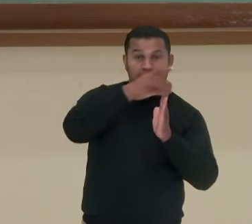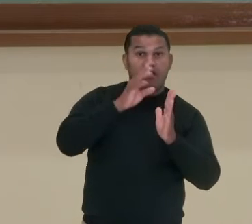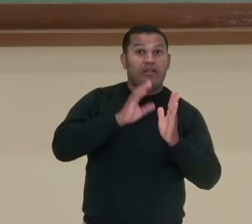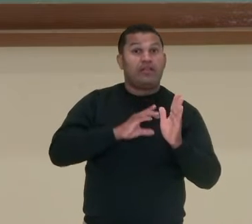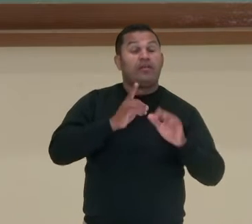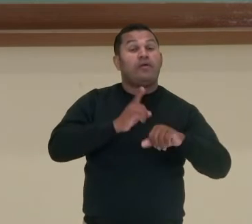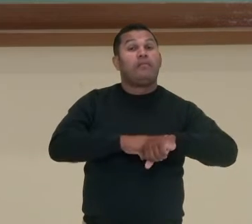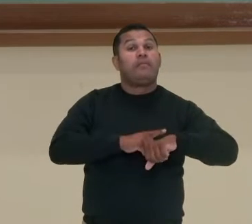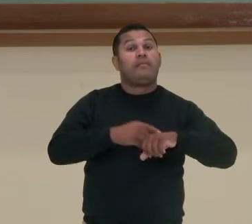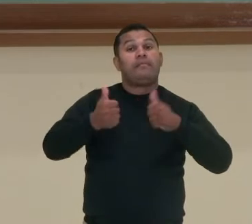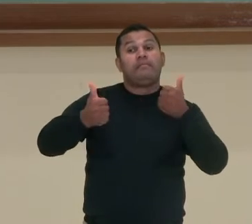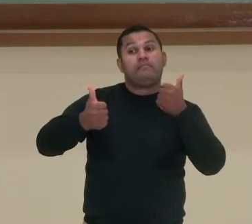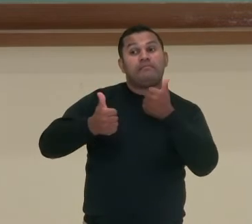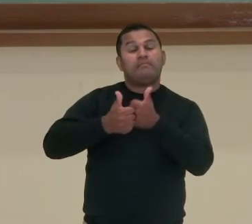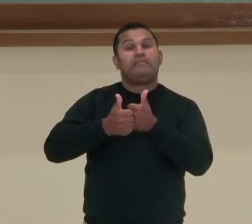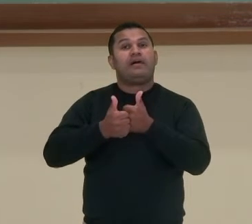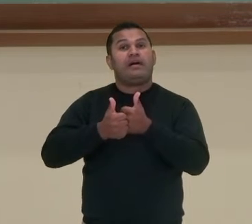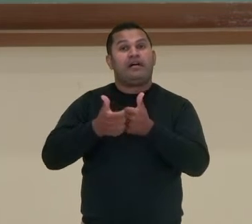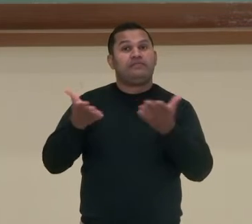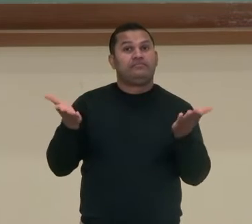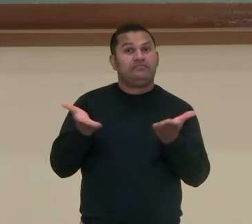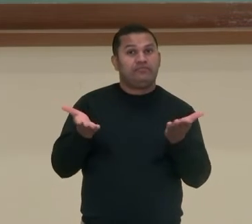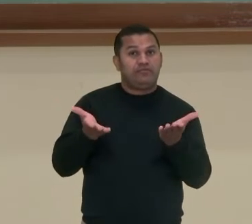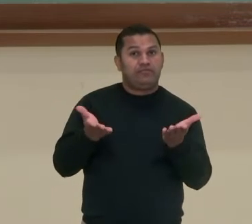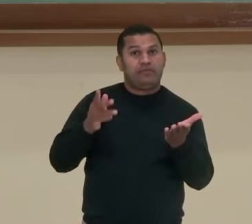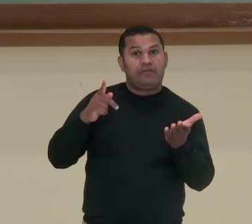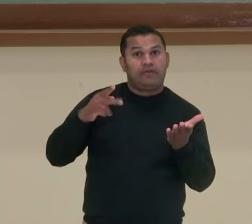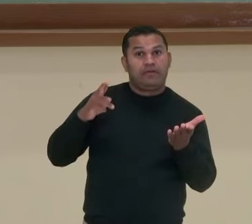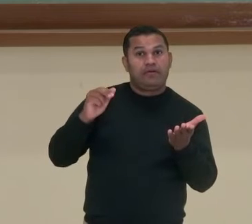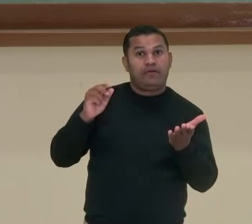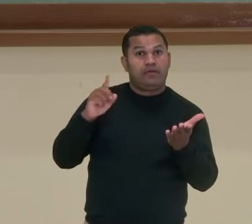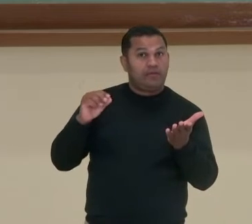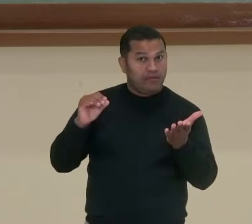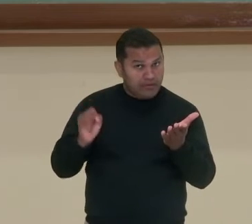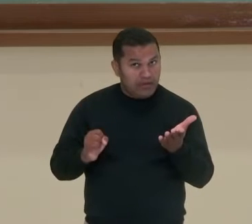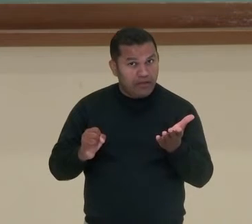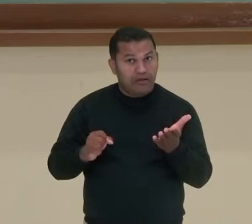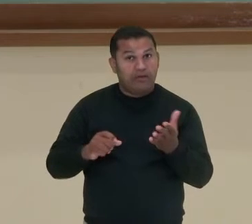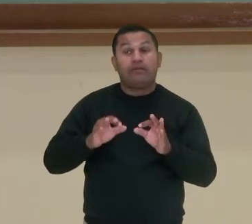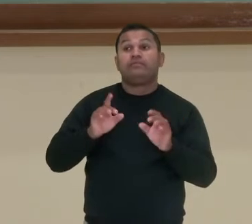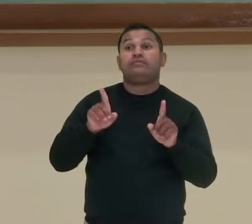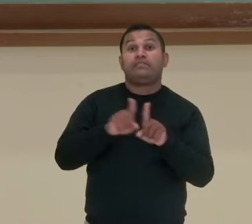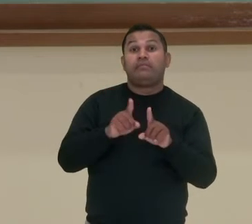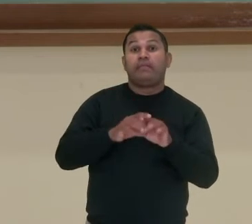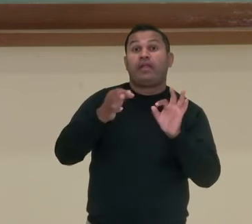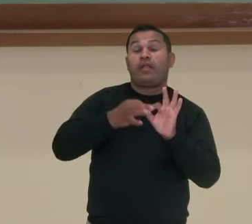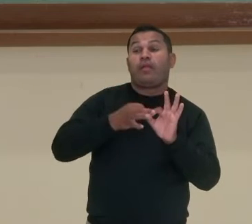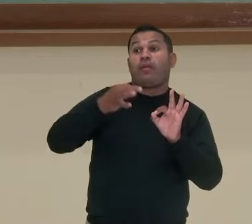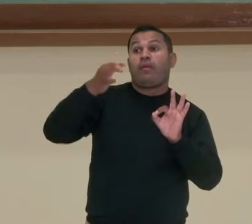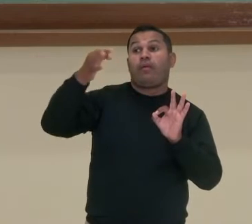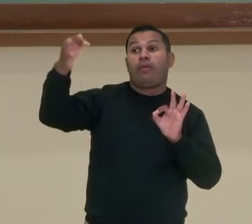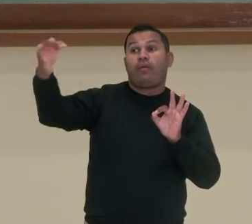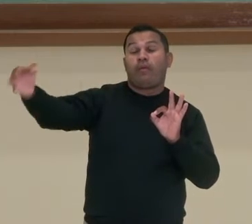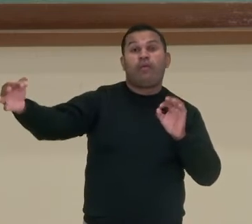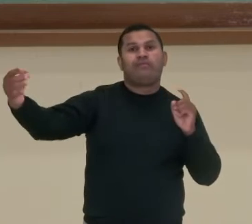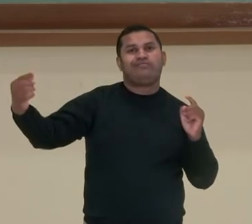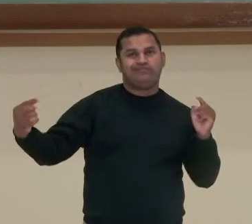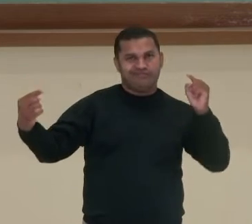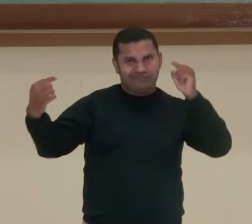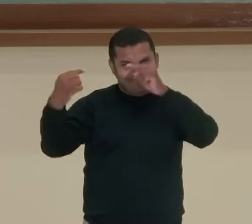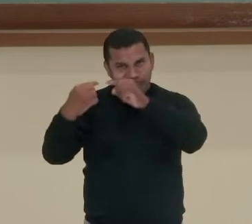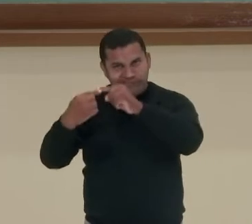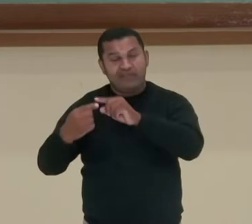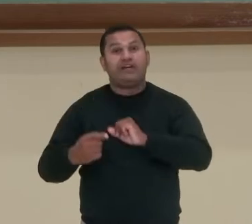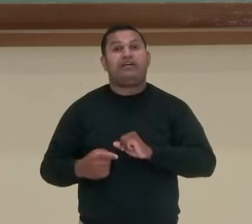prazo. Olha, e adianto para vocês, essa dica, vamos lá, um método ou, sei lá,